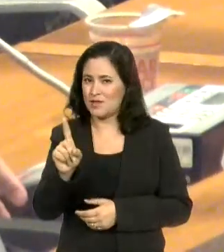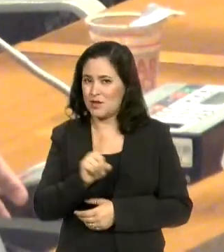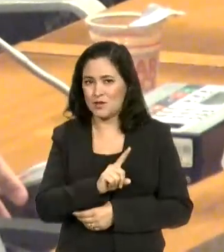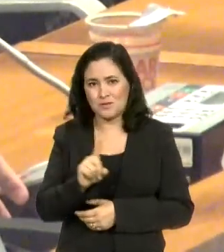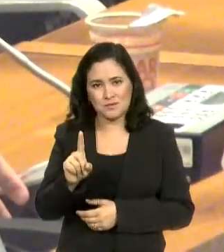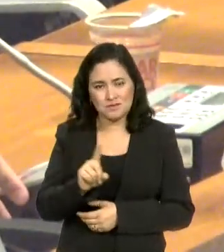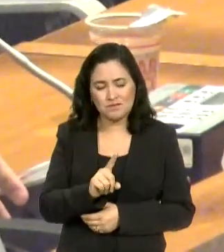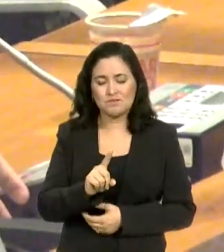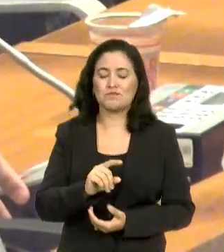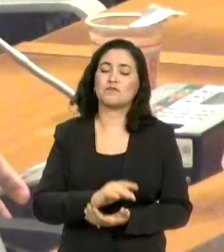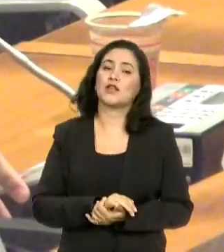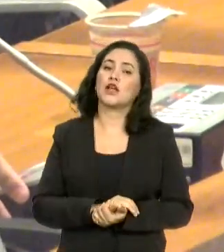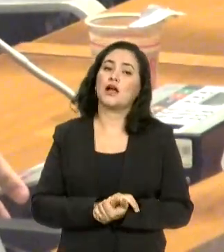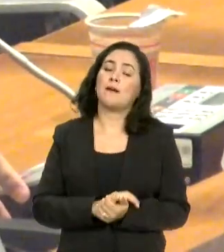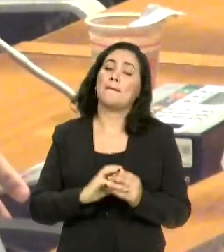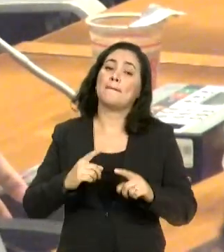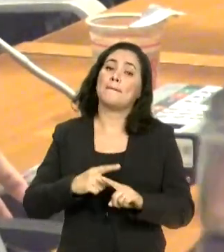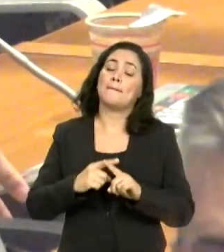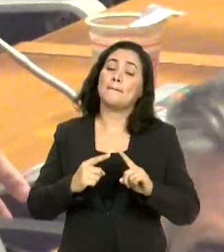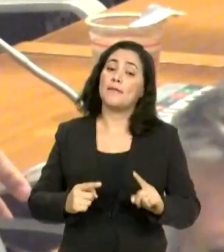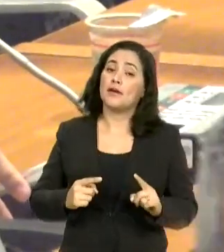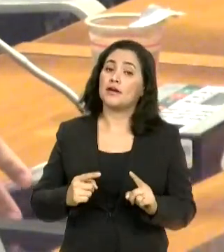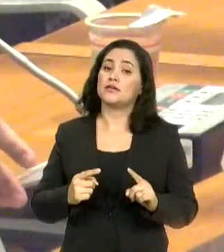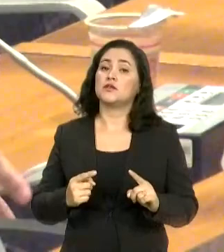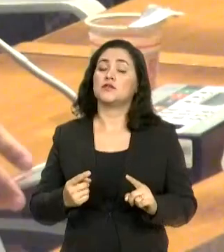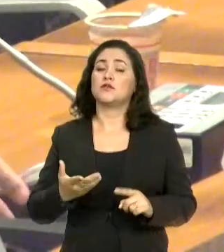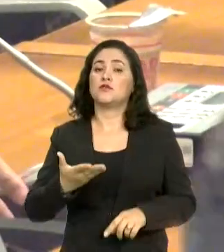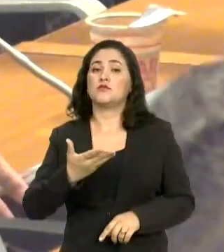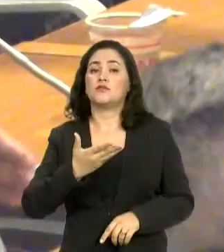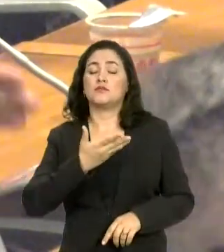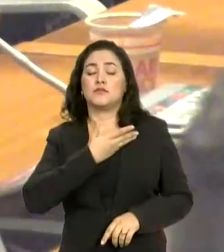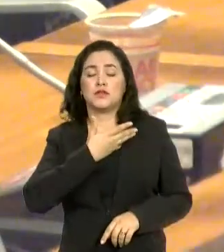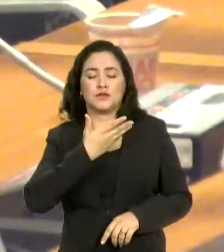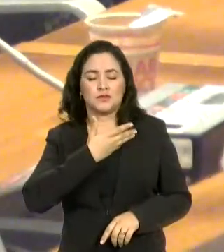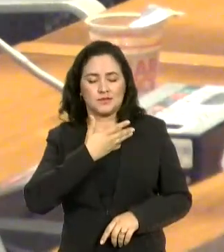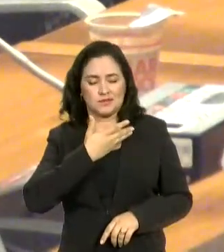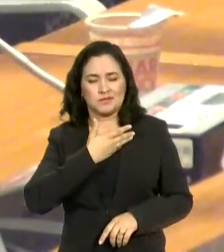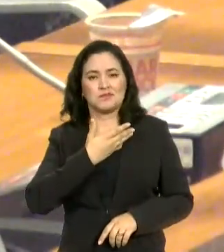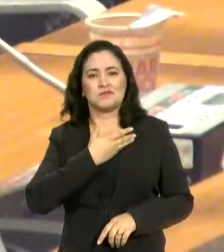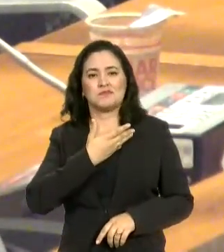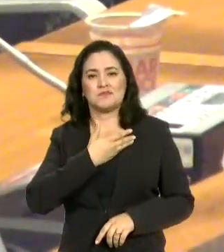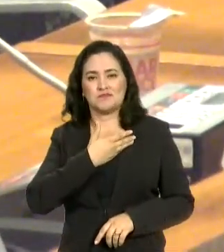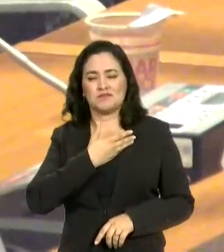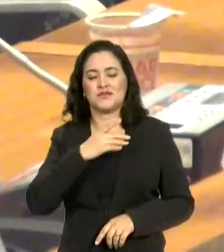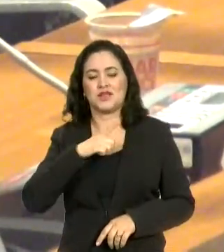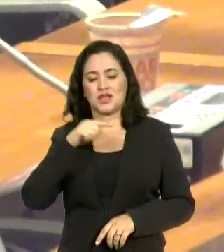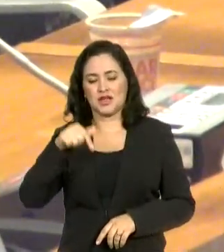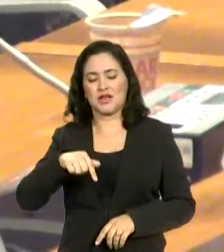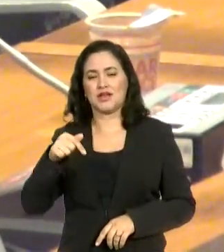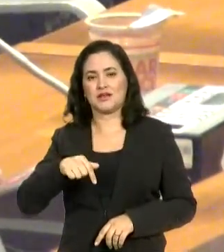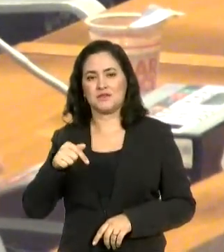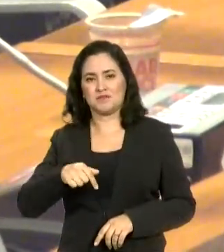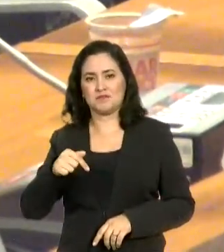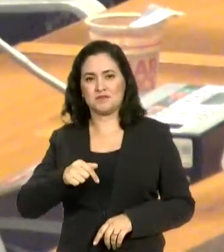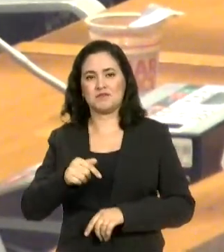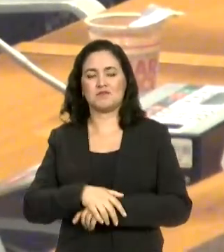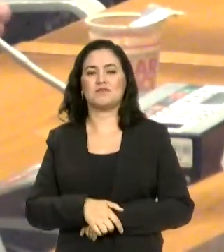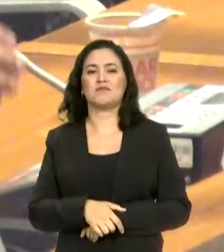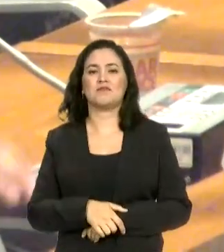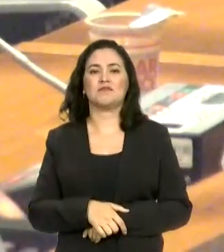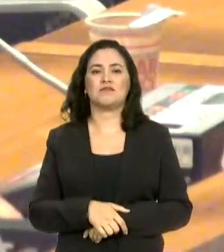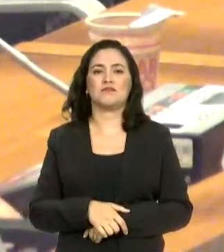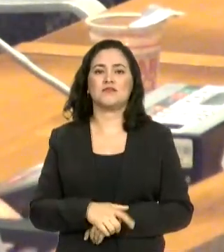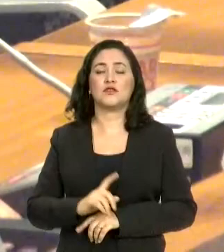que você tem um amigo aqui dentro, e pode ter certeza que nos próximos anos, quando Imperatriz